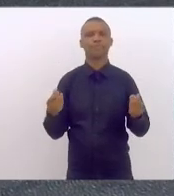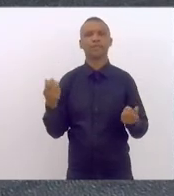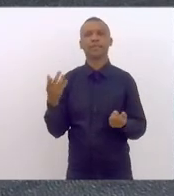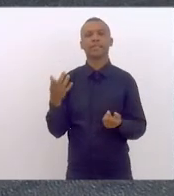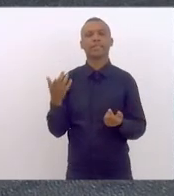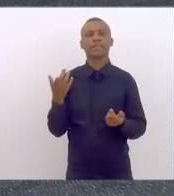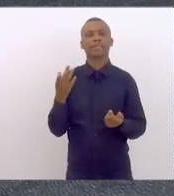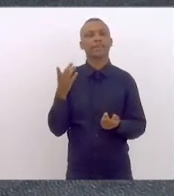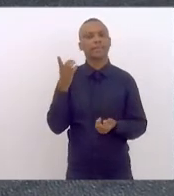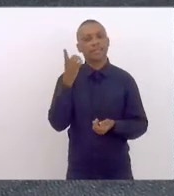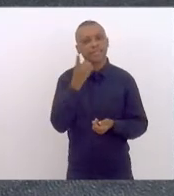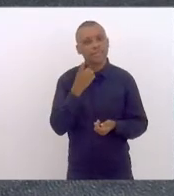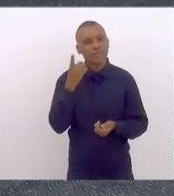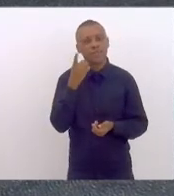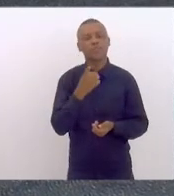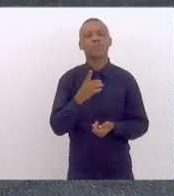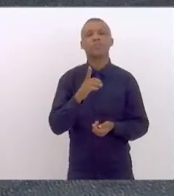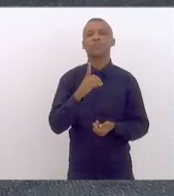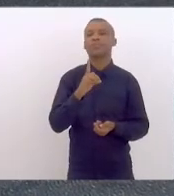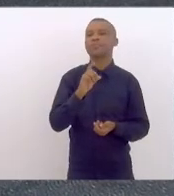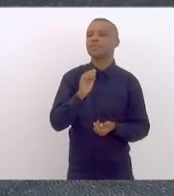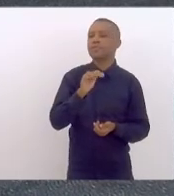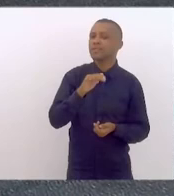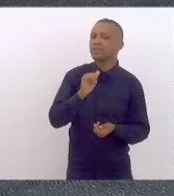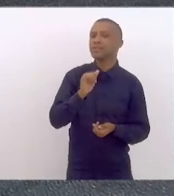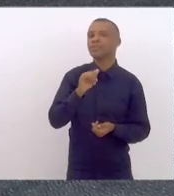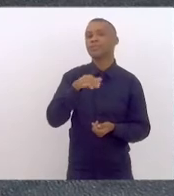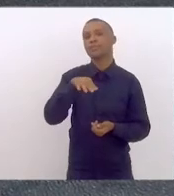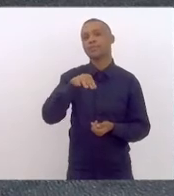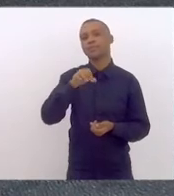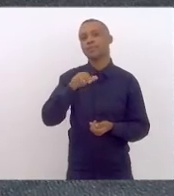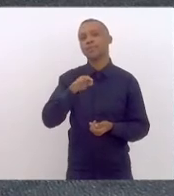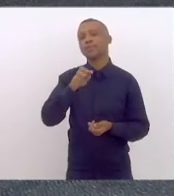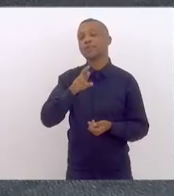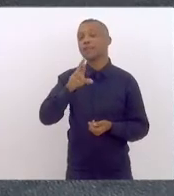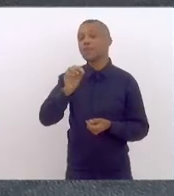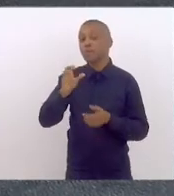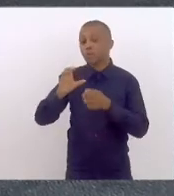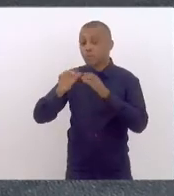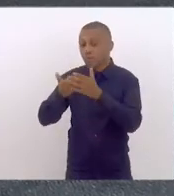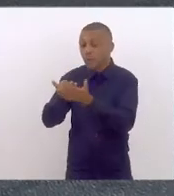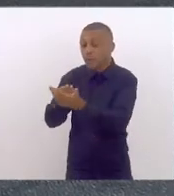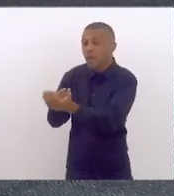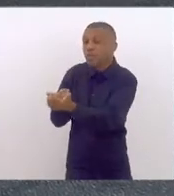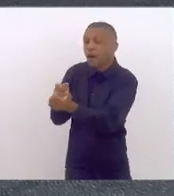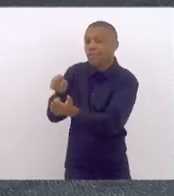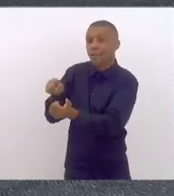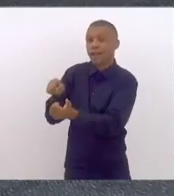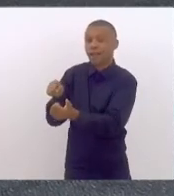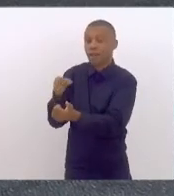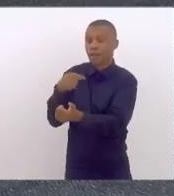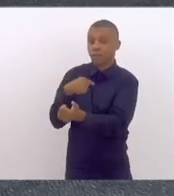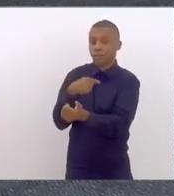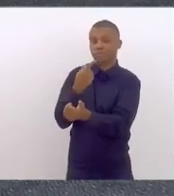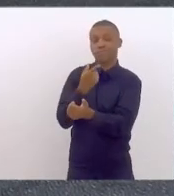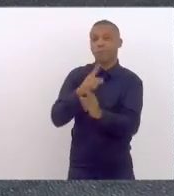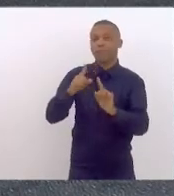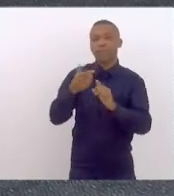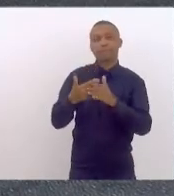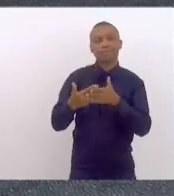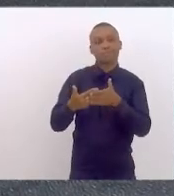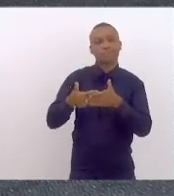deputada Dani Monteiro Geração Bem distante mas naquela época nós